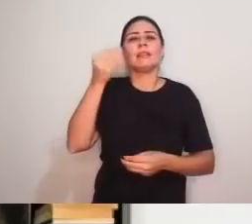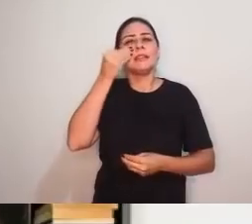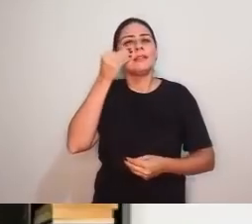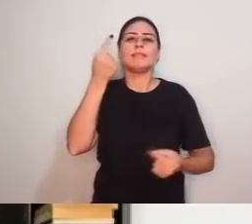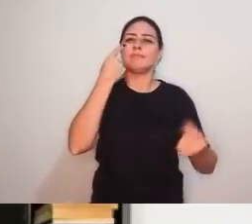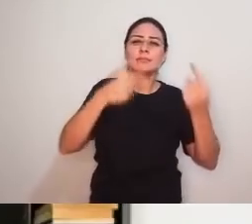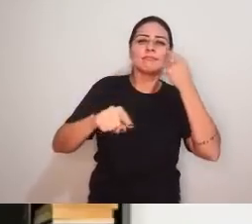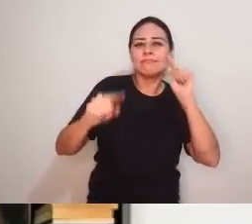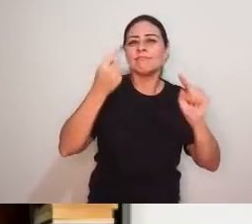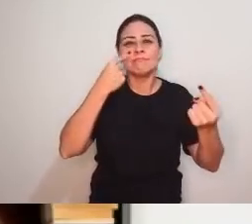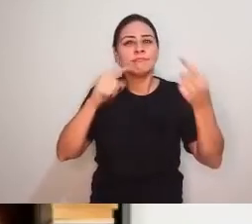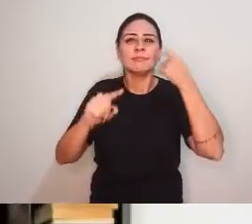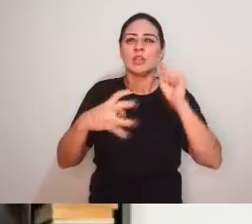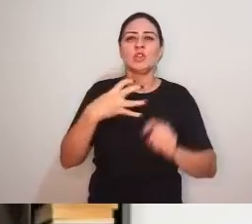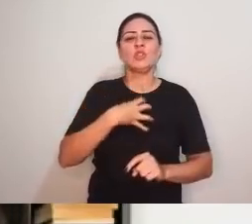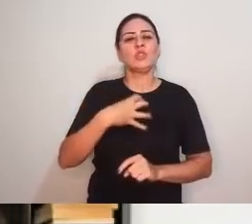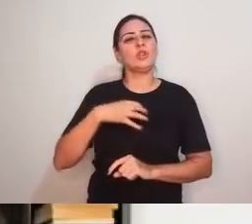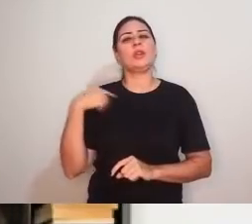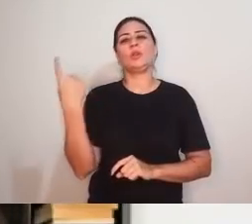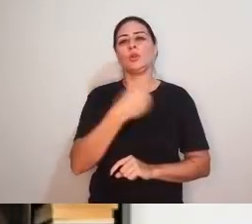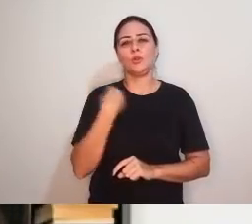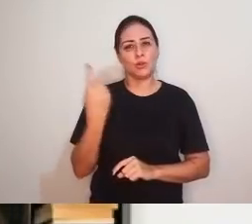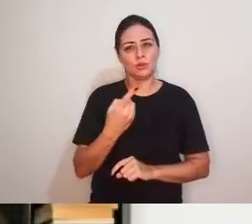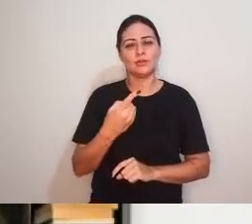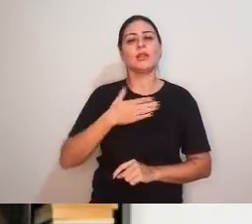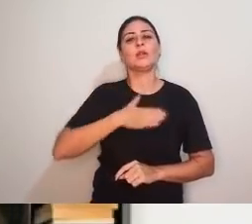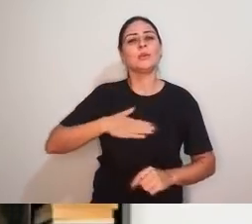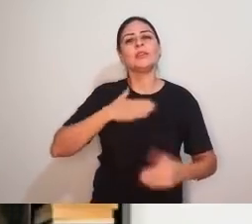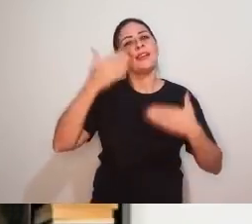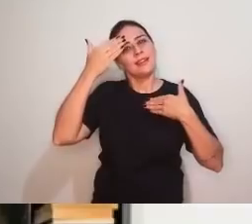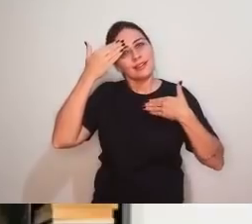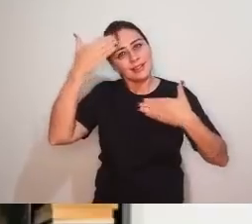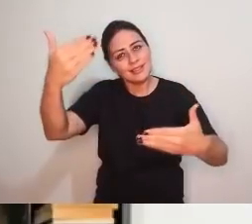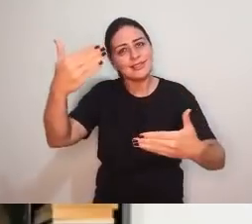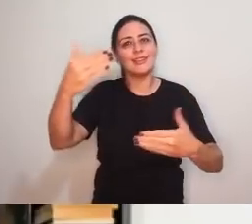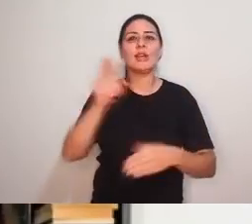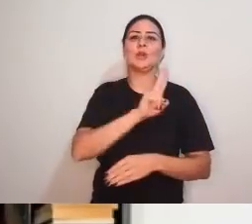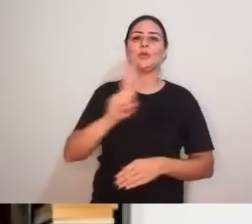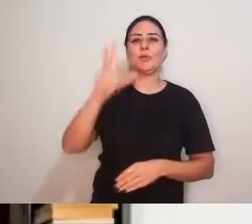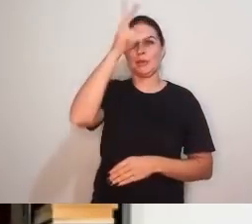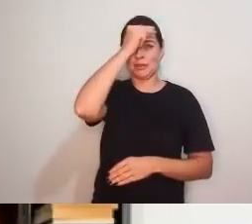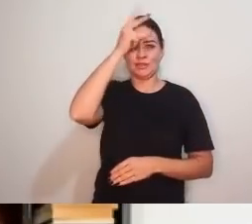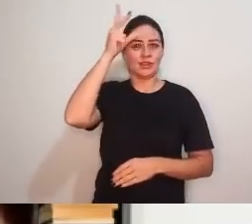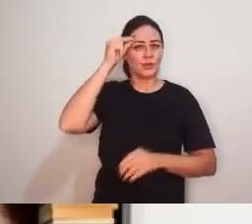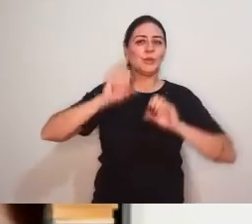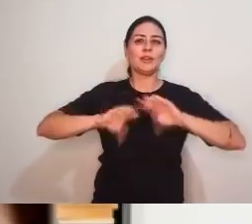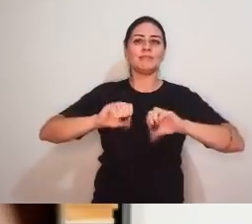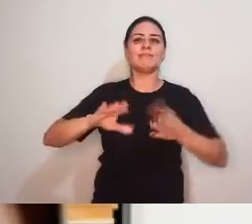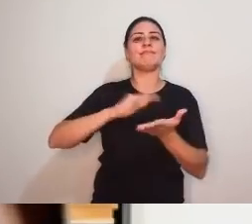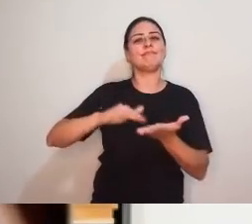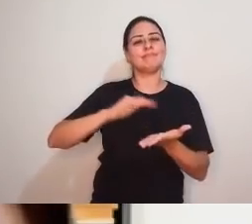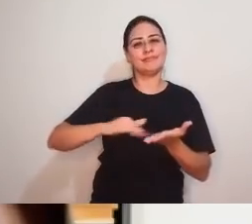que nos está posta. Então, eu quero agradecer em nome da Secretaria Municipal de Educação de Araucária, pronto convite, e agradeço também ao